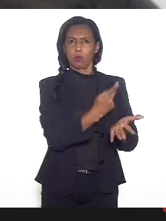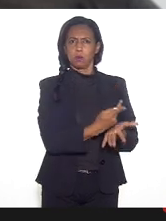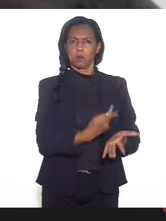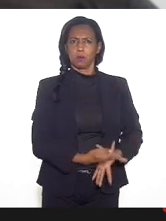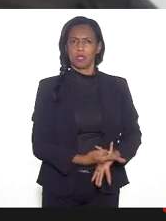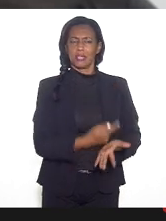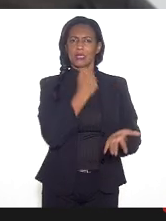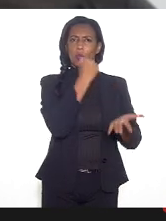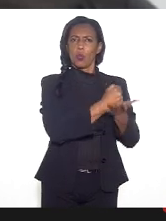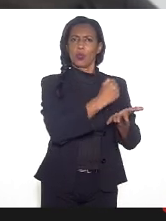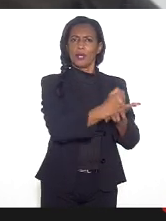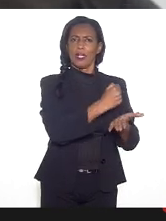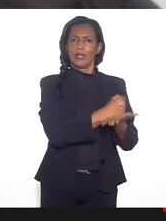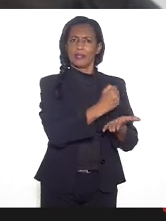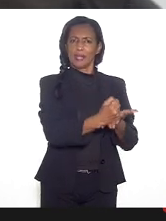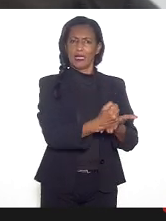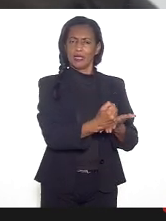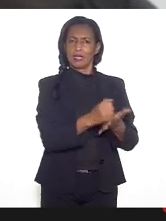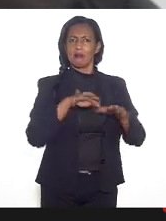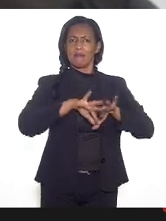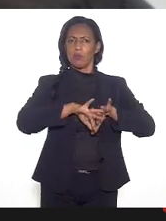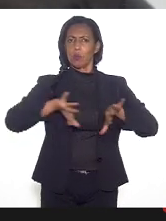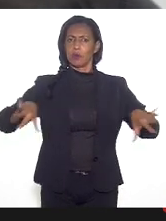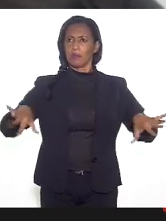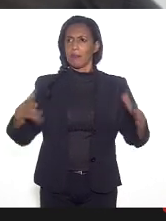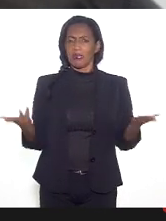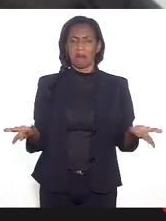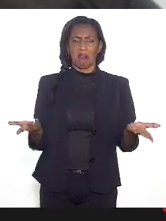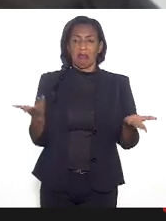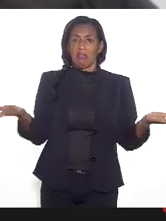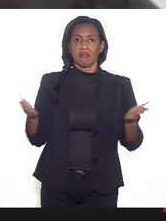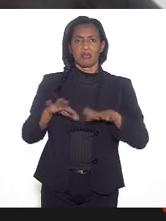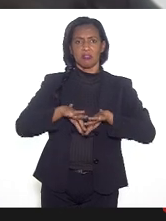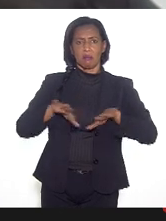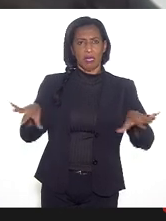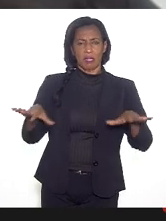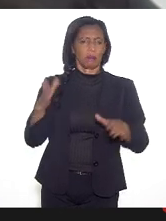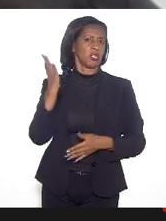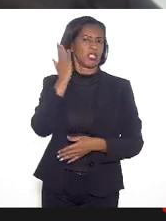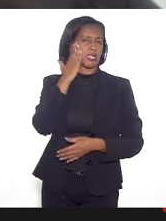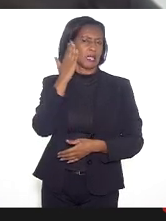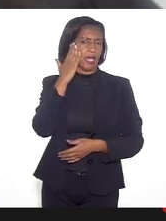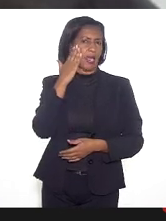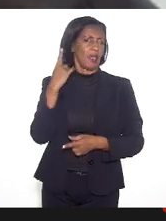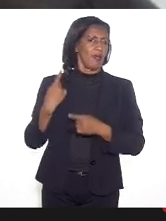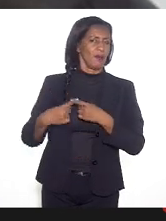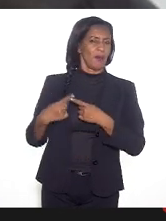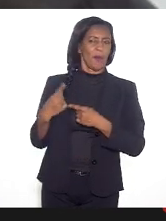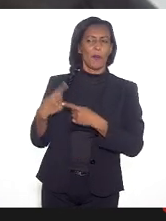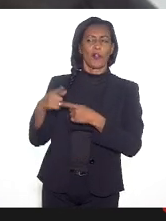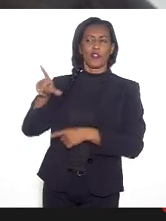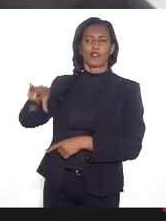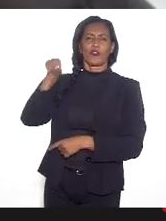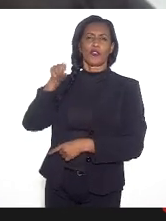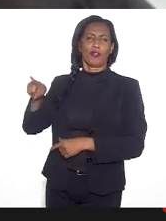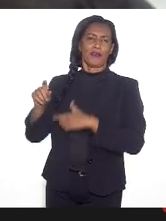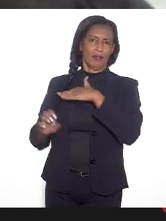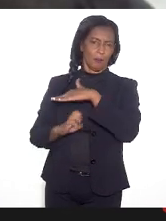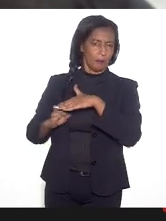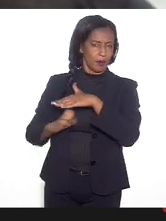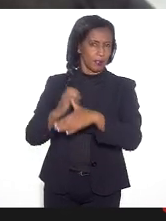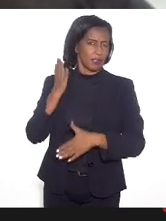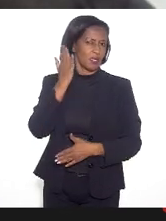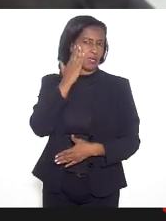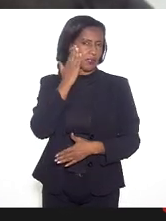são contratadas aleatoriamente, quer dizer, nem tão aleatoriamente, a gente sabe bem qual é o intuito da contratação dessas empresas para